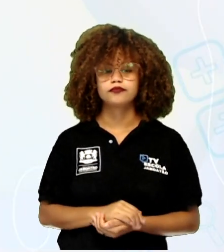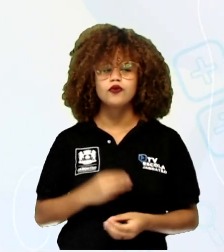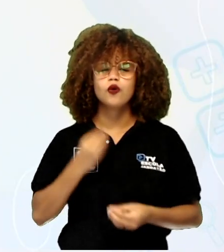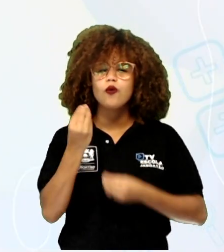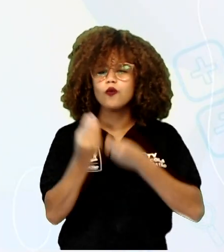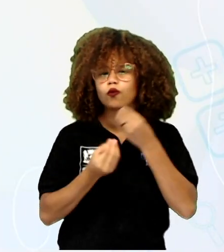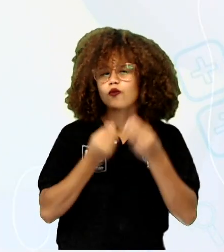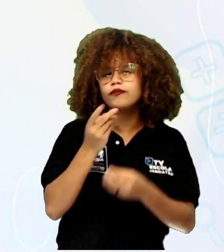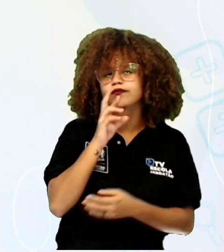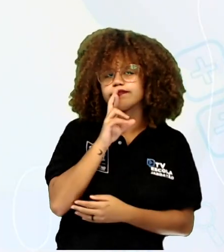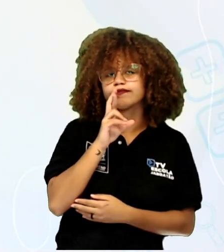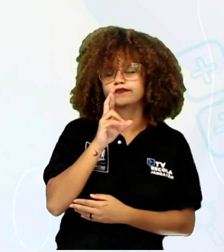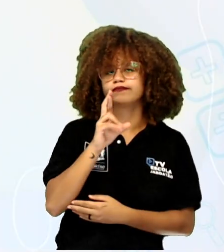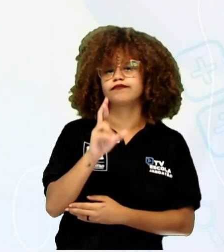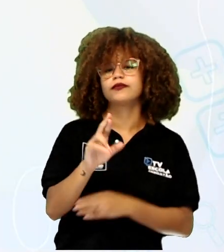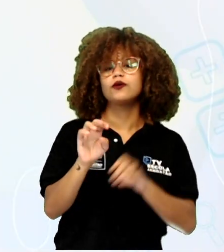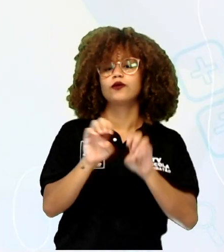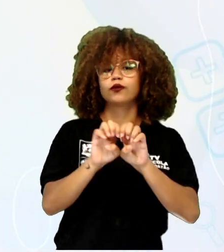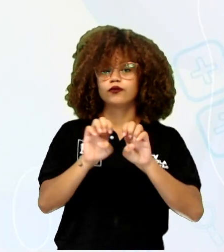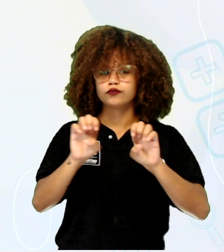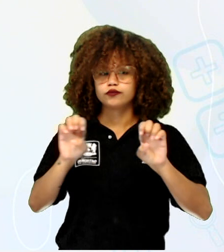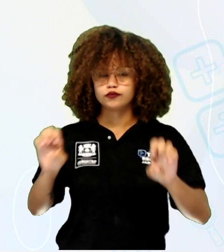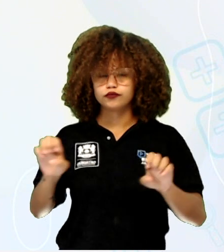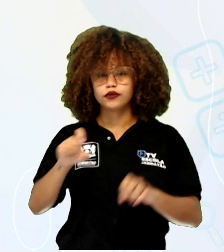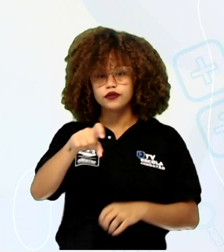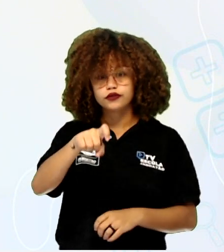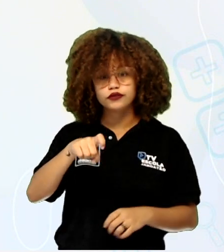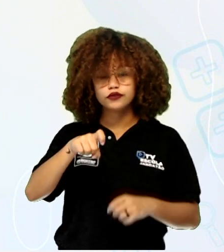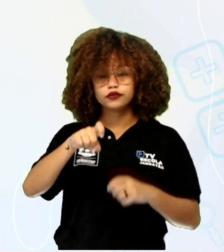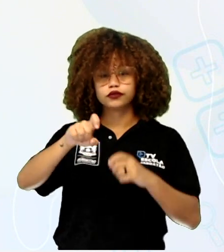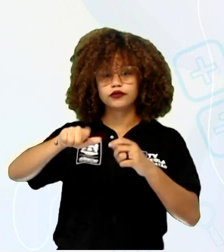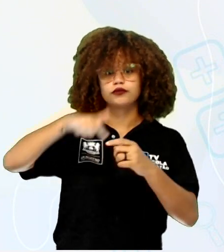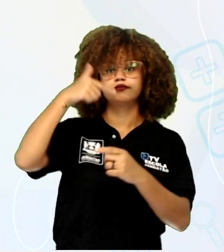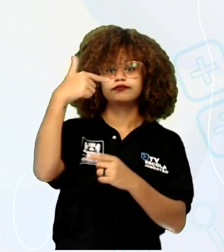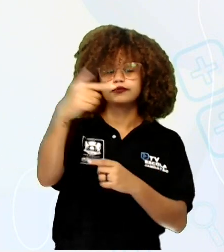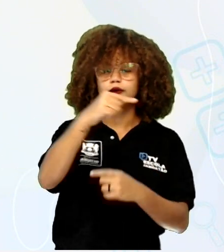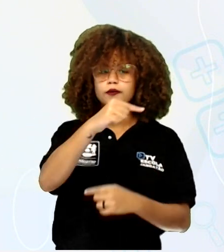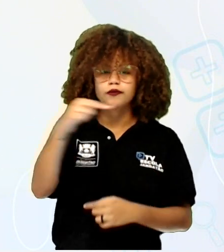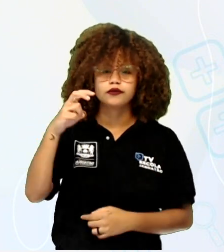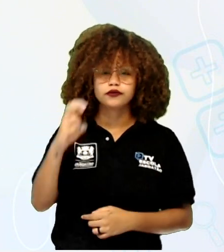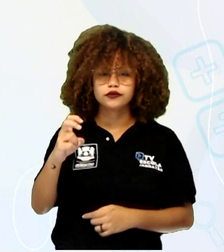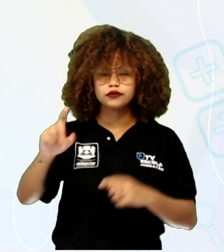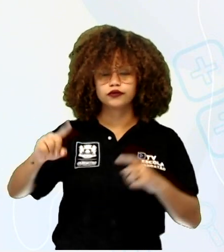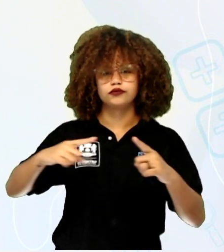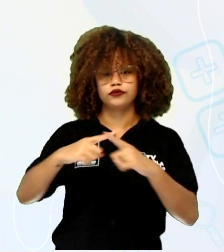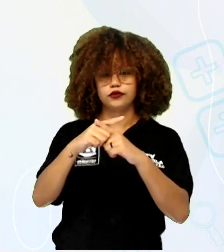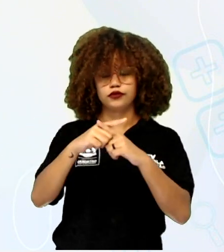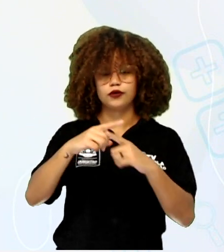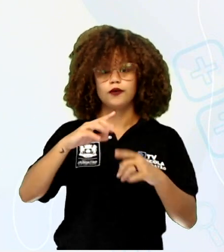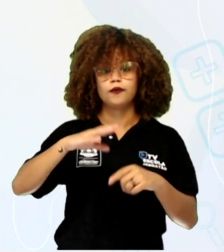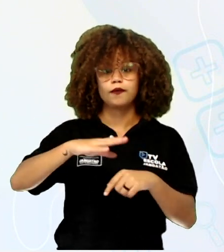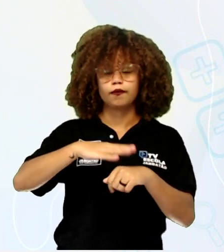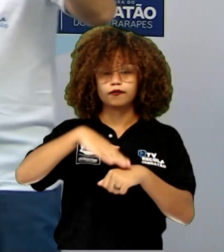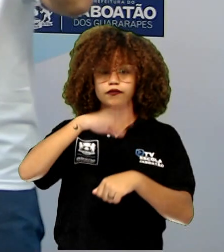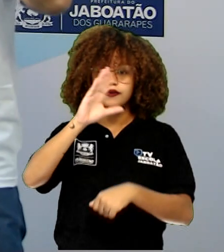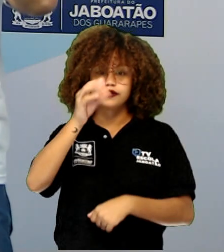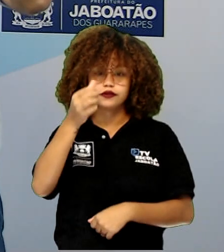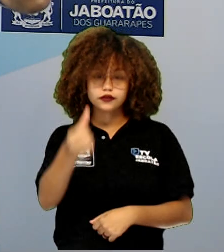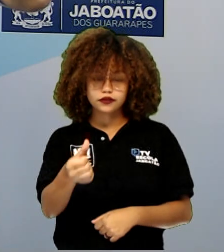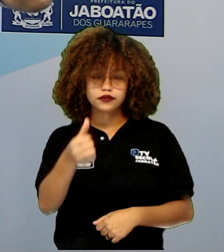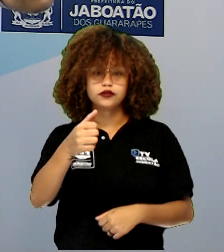e como resolver a equação x ao quadrado menos 5x mais 6 igual a zero